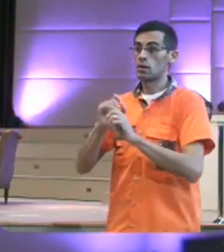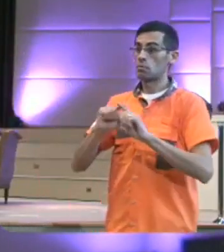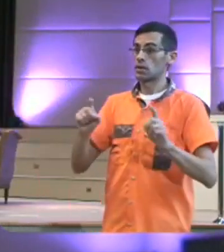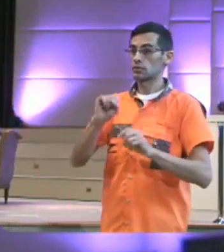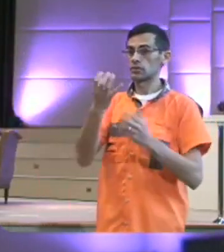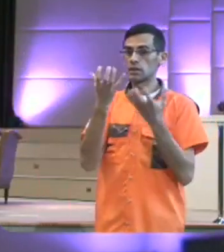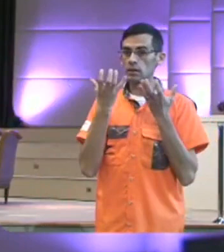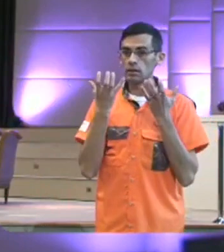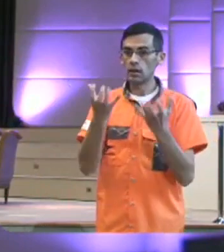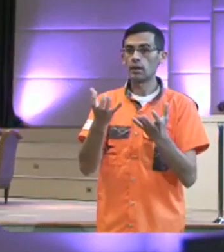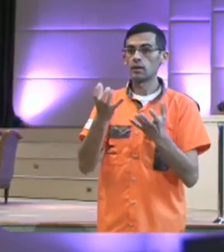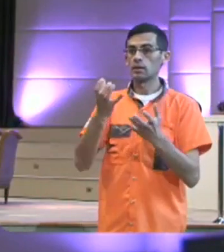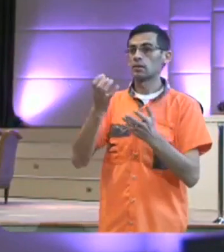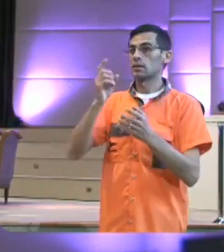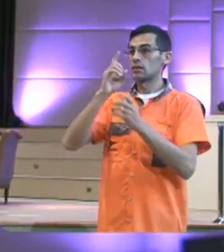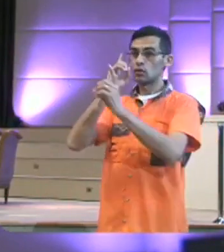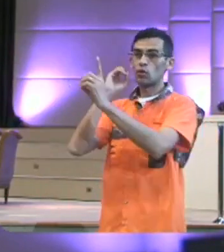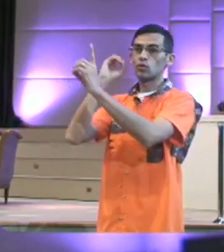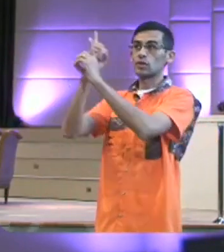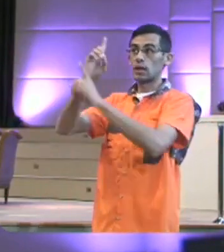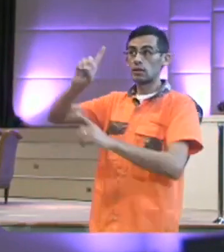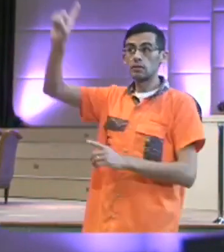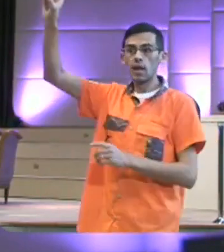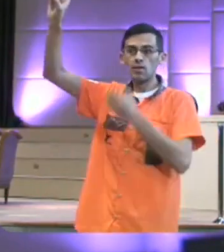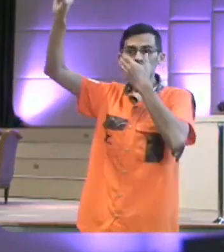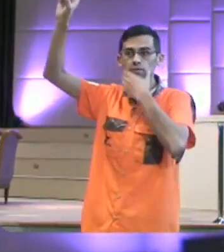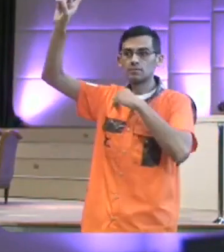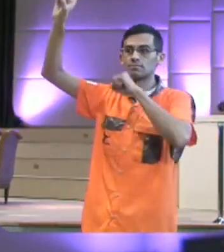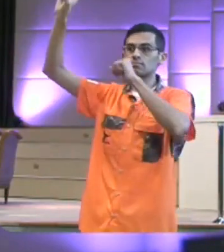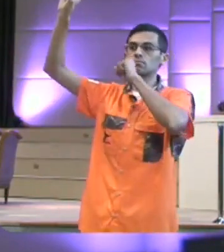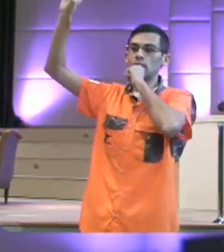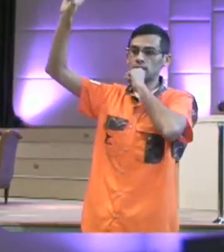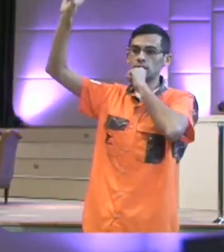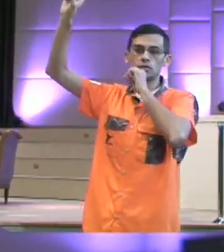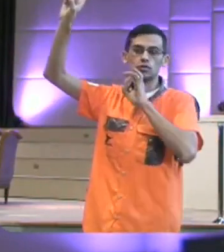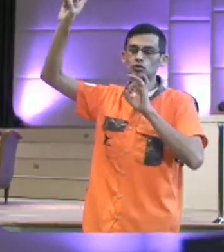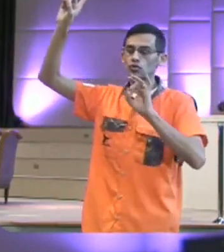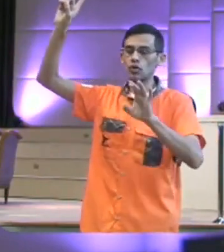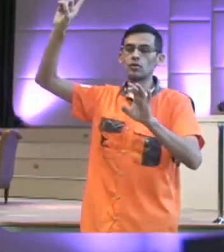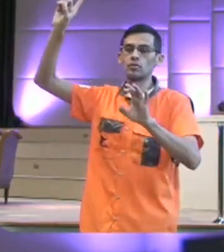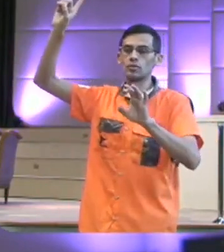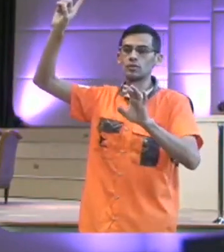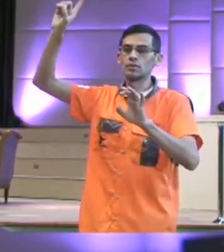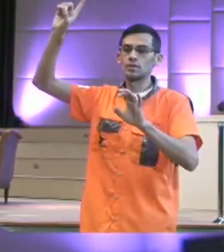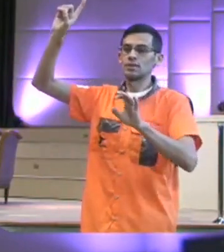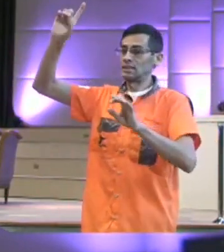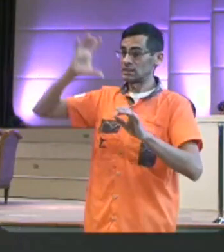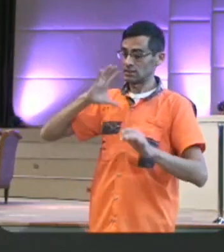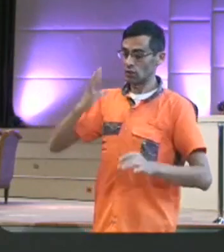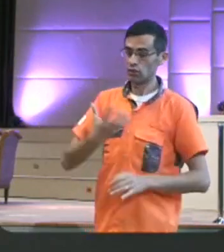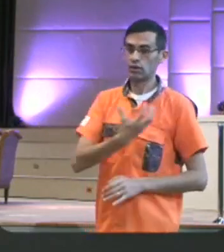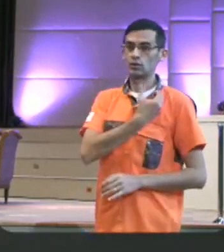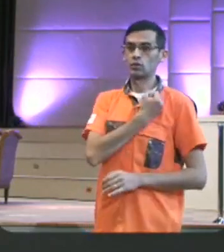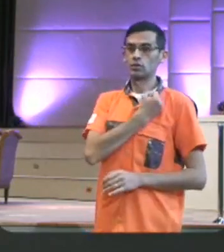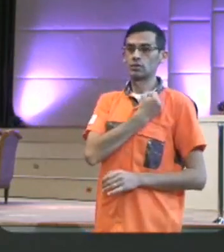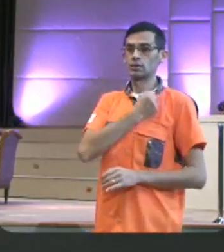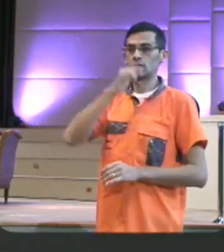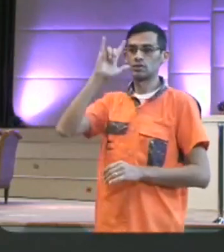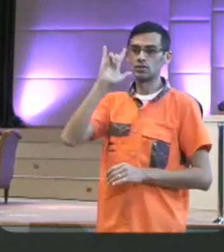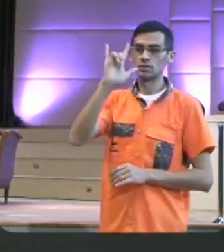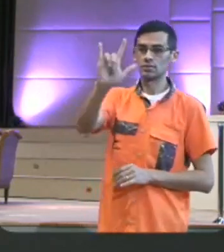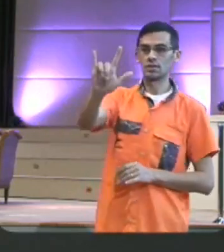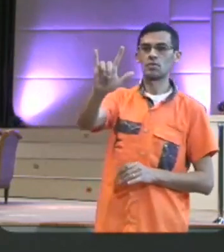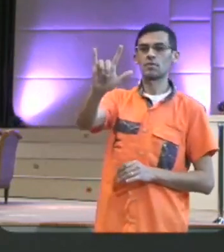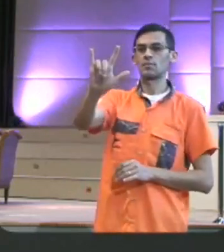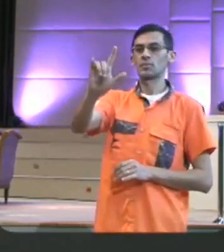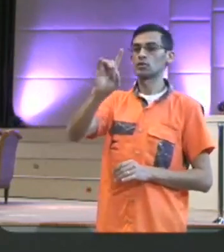Agora, se você quer encontrar Deus como Pai, Salvador, que te recolhe na